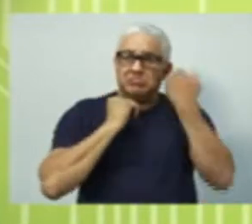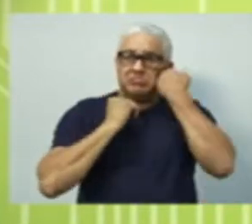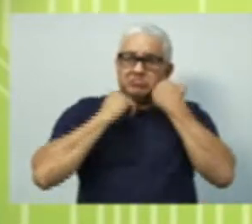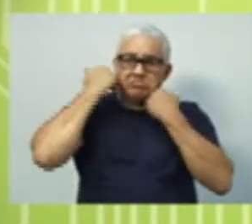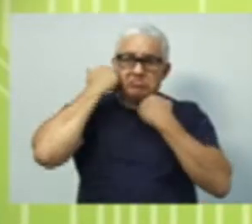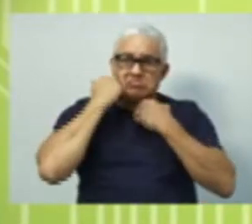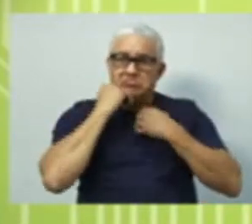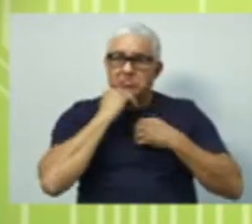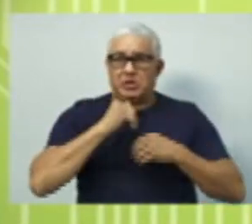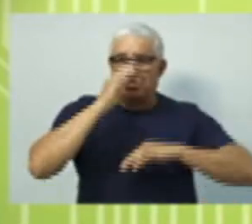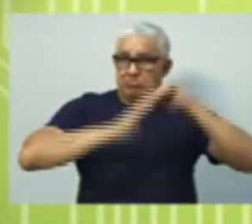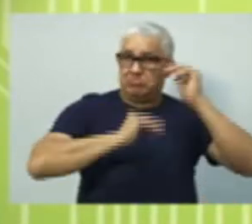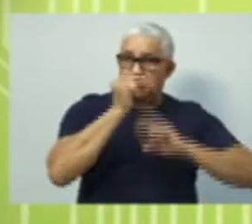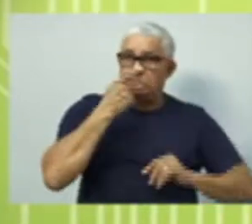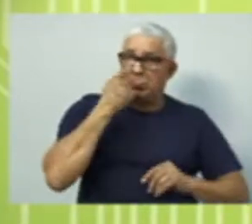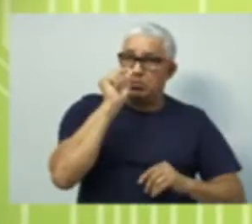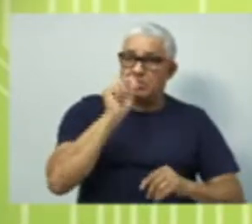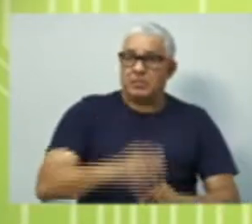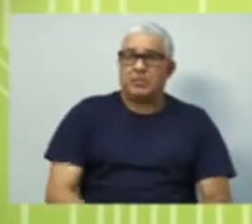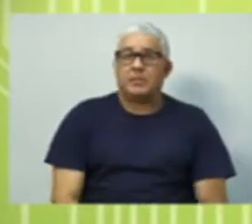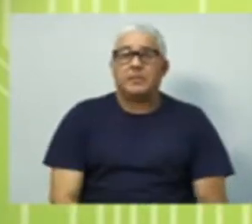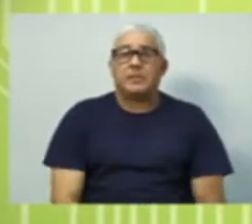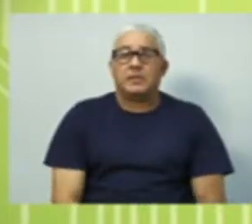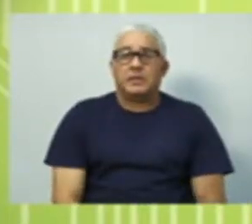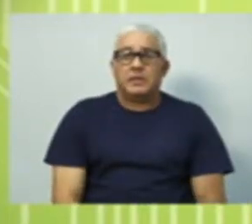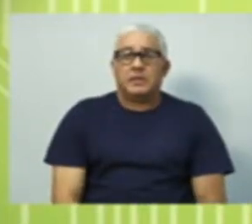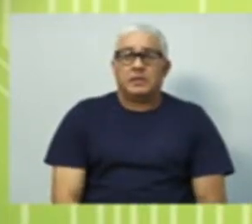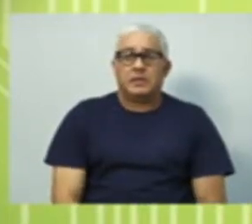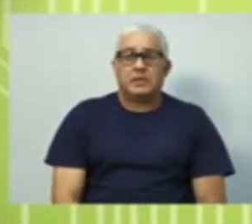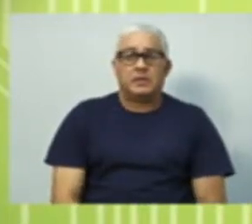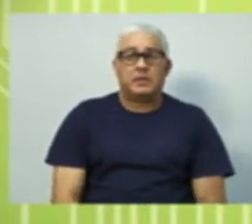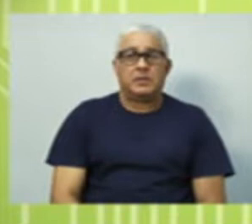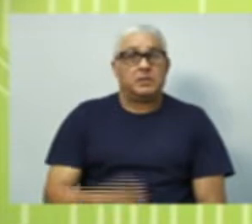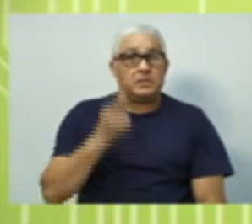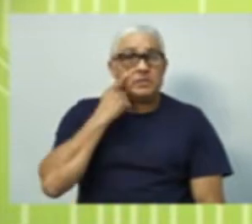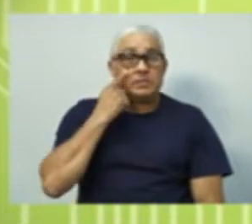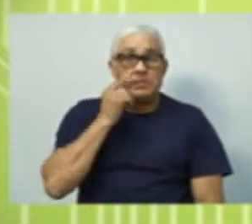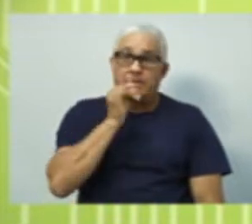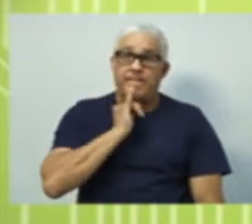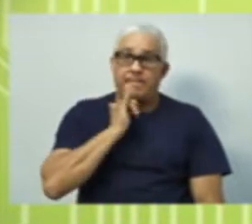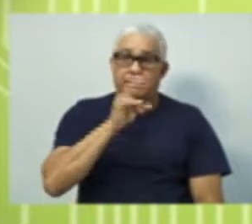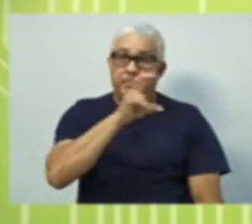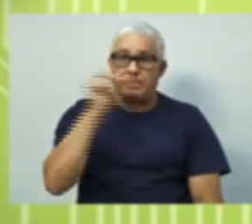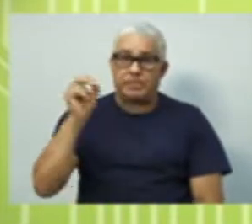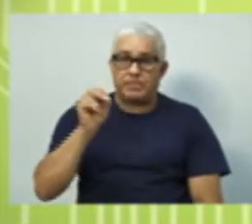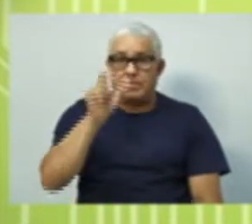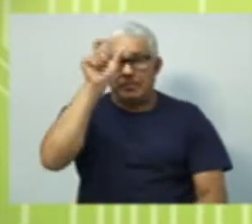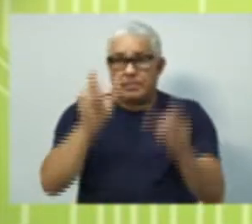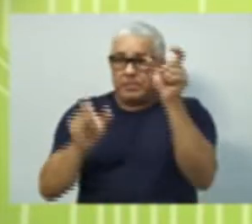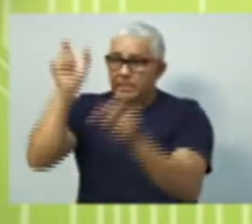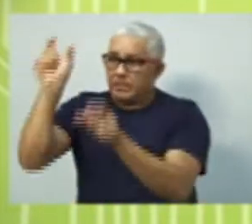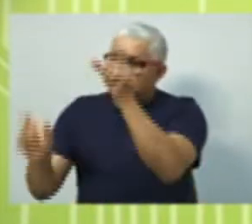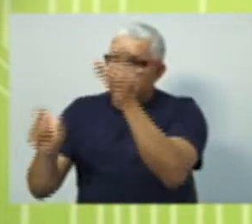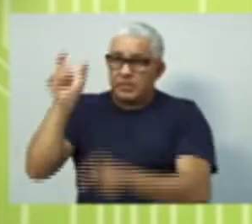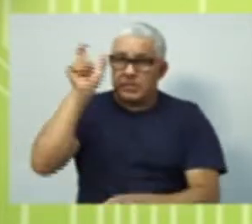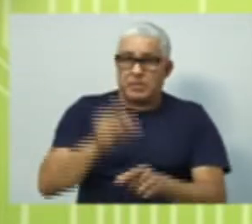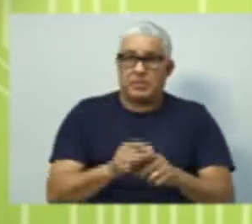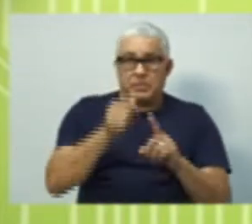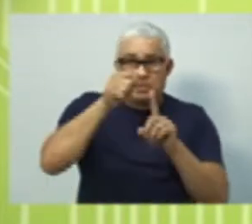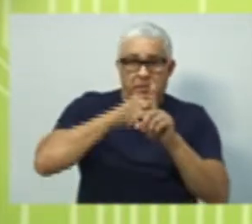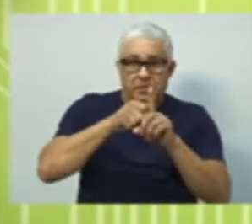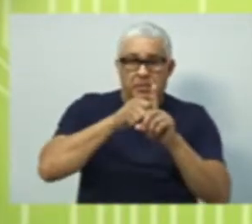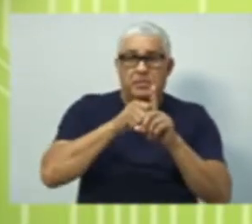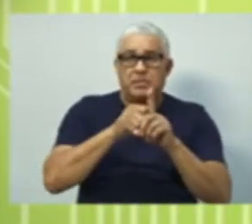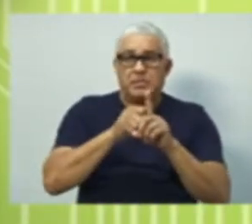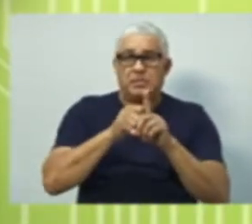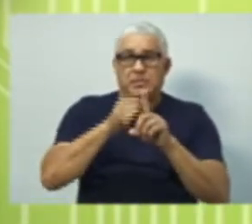o barbeiro falava o seguinte, que ele previu, um exemplo, se tivesse 500 clientes que eram atendidos naquele mês,